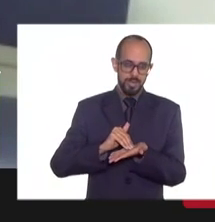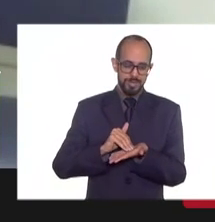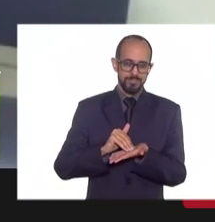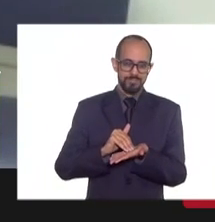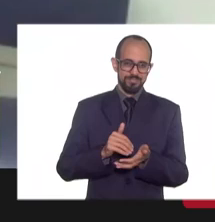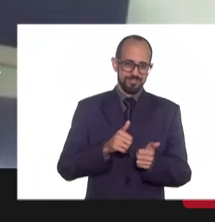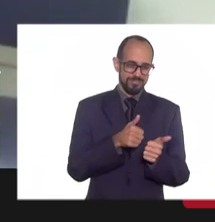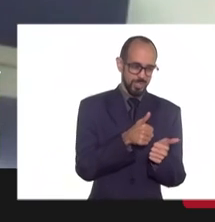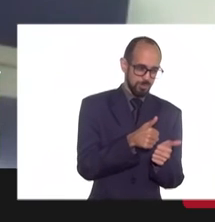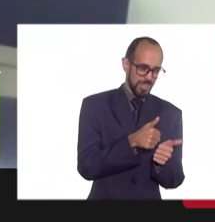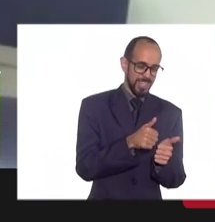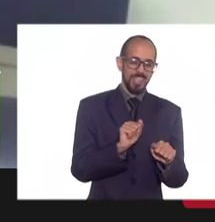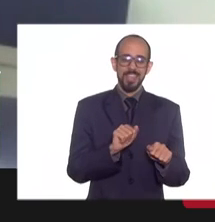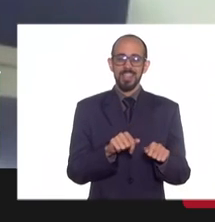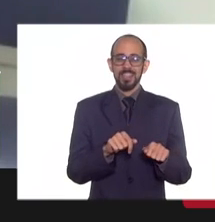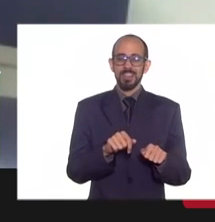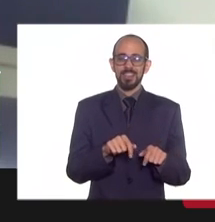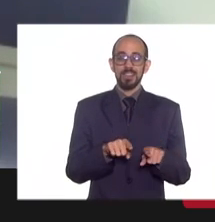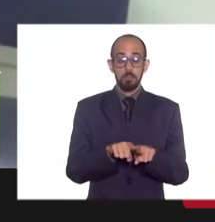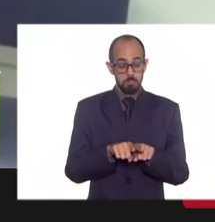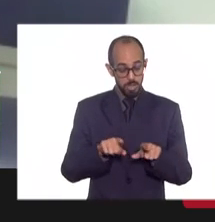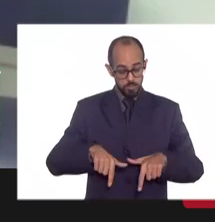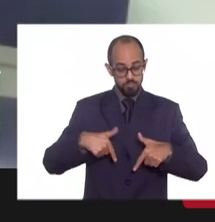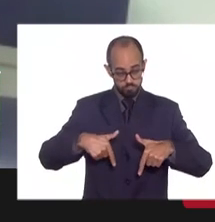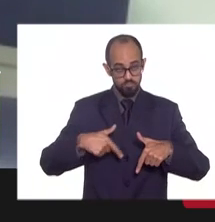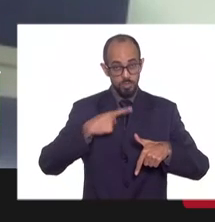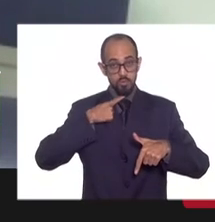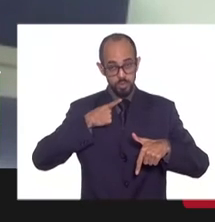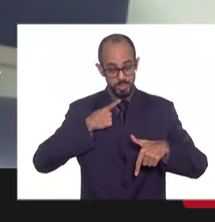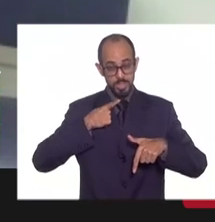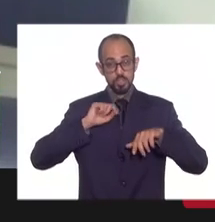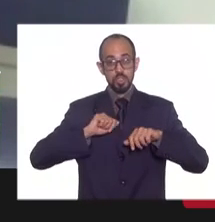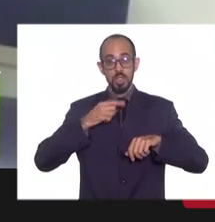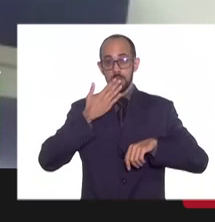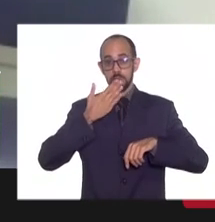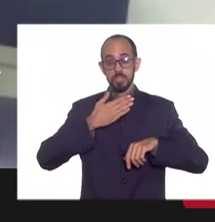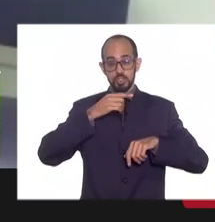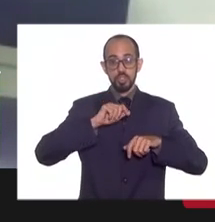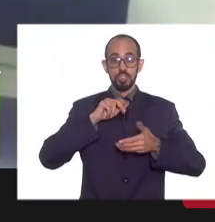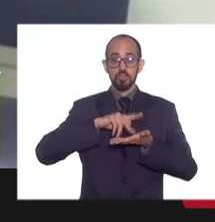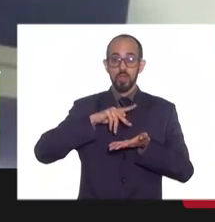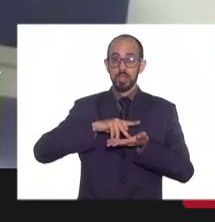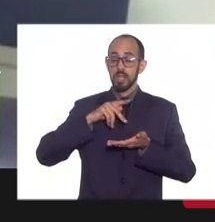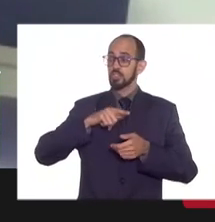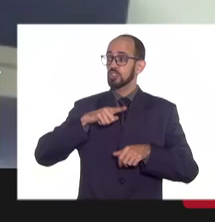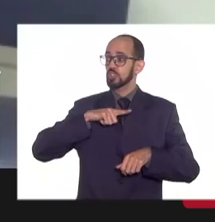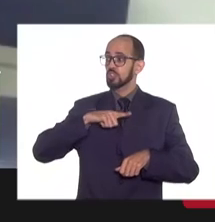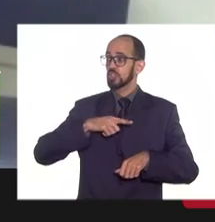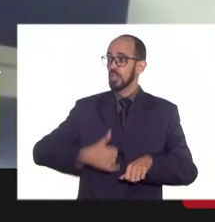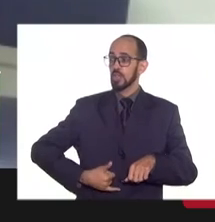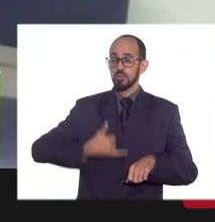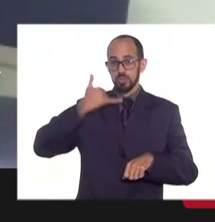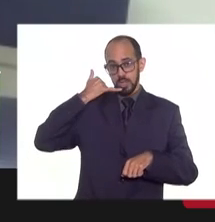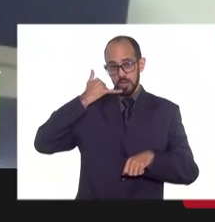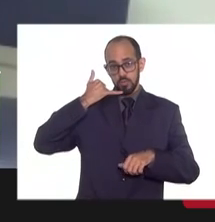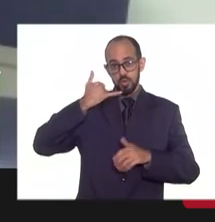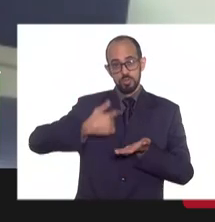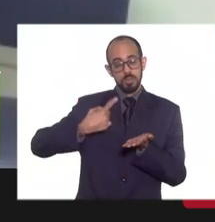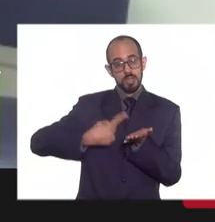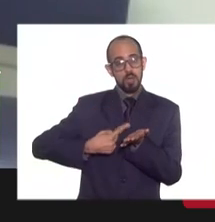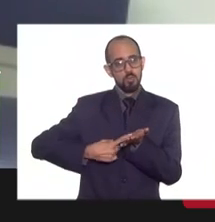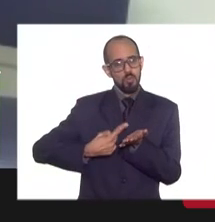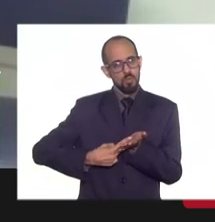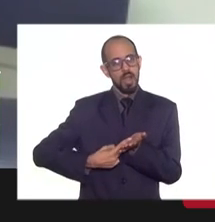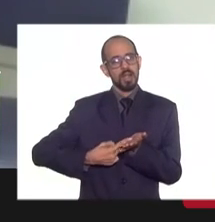então a gente está no caminho eu pedi até que a gente pudesse realmente ter os telefones pra estabelecer um contato pra gente